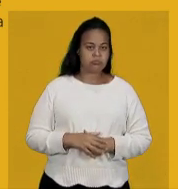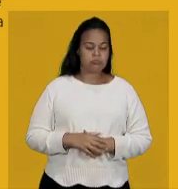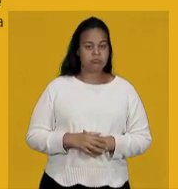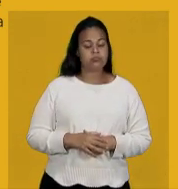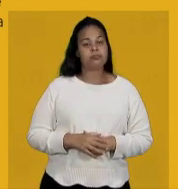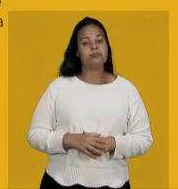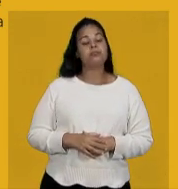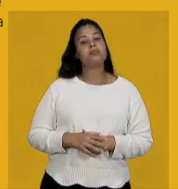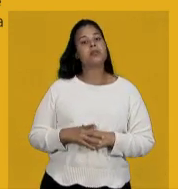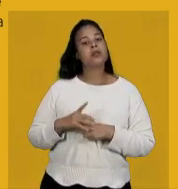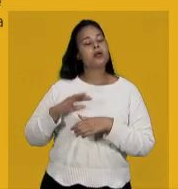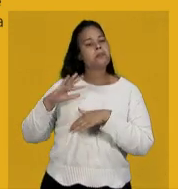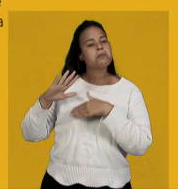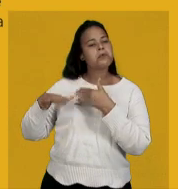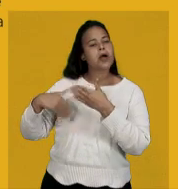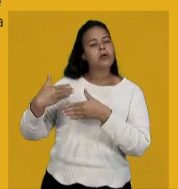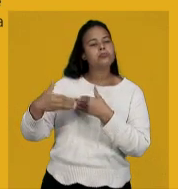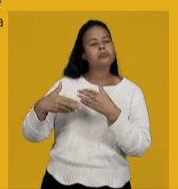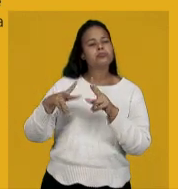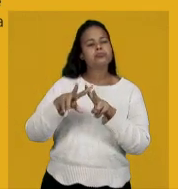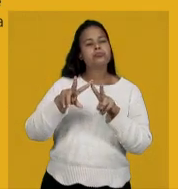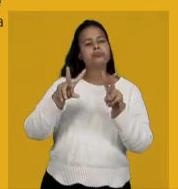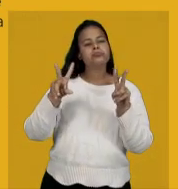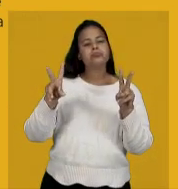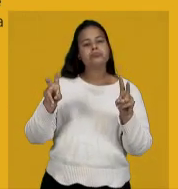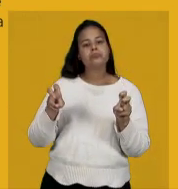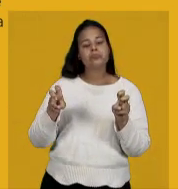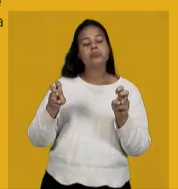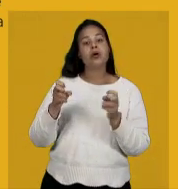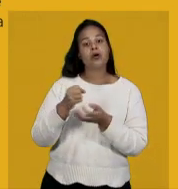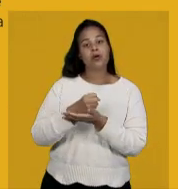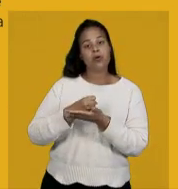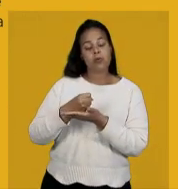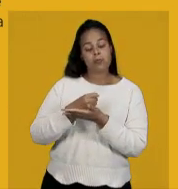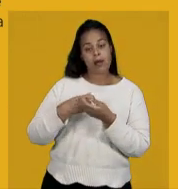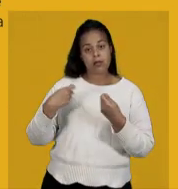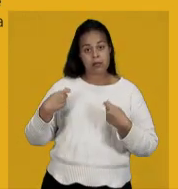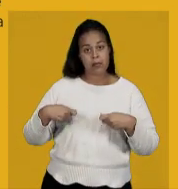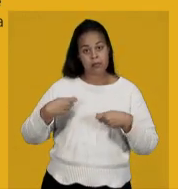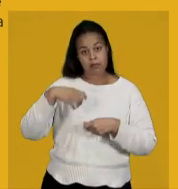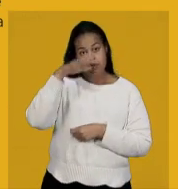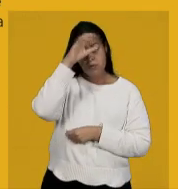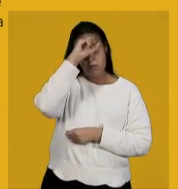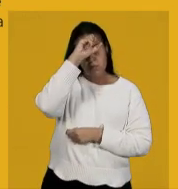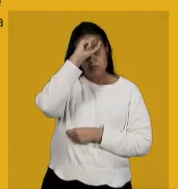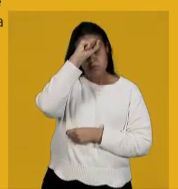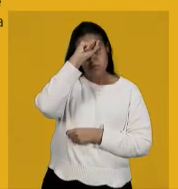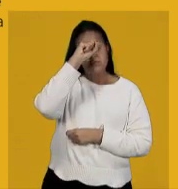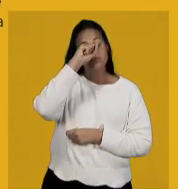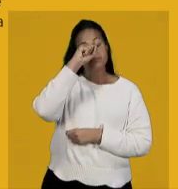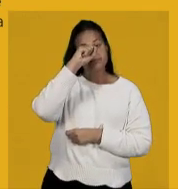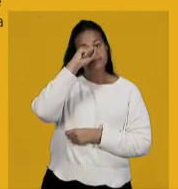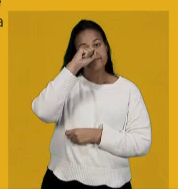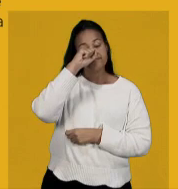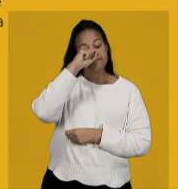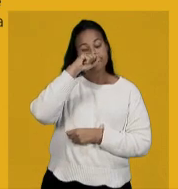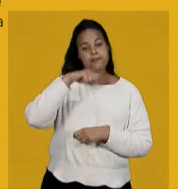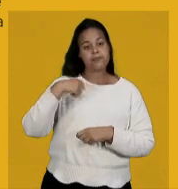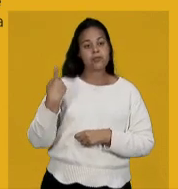Para desenvolver essa temática, de acordo com as habilidades propostas, nós